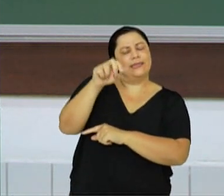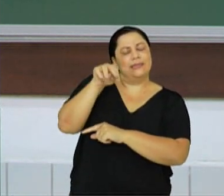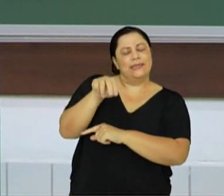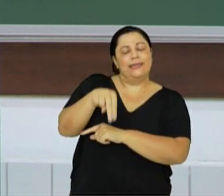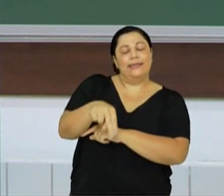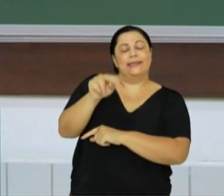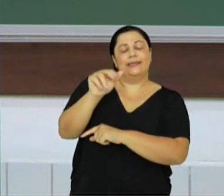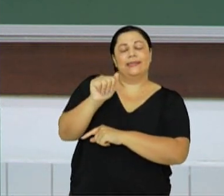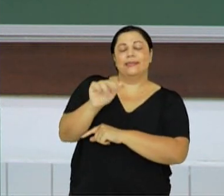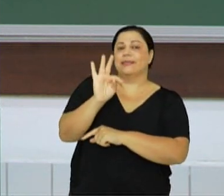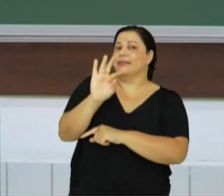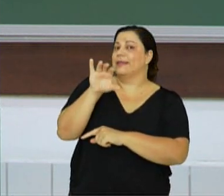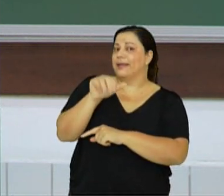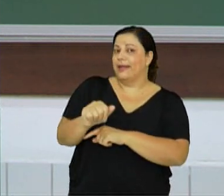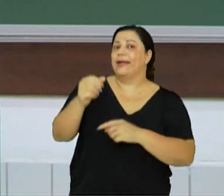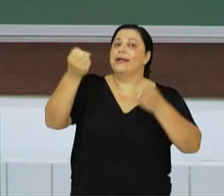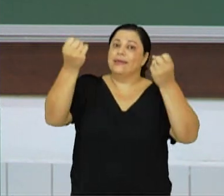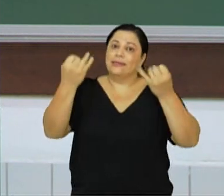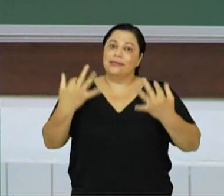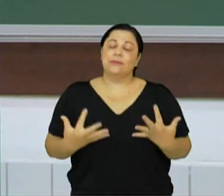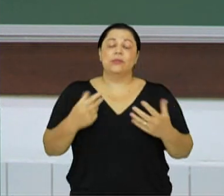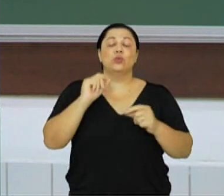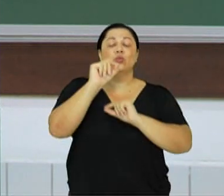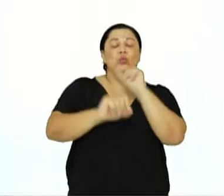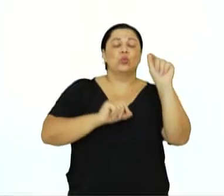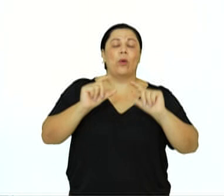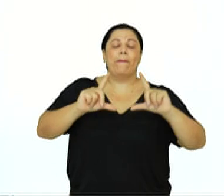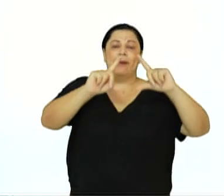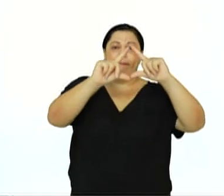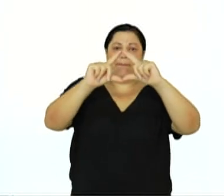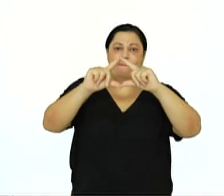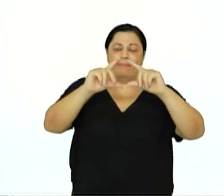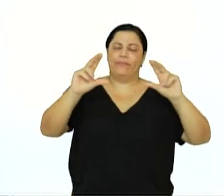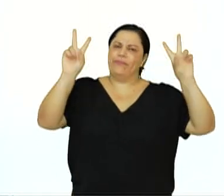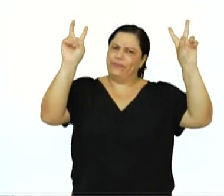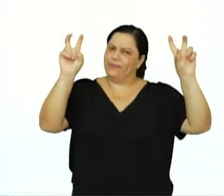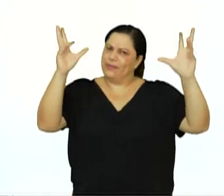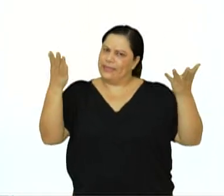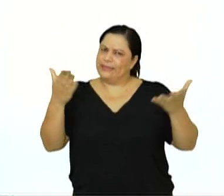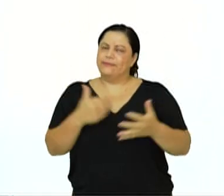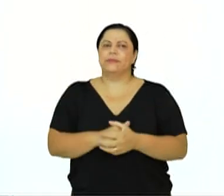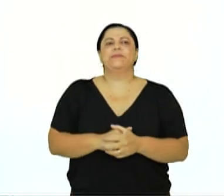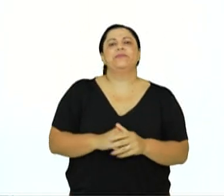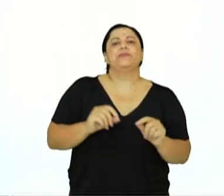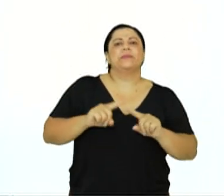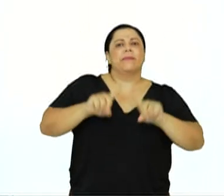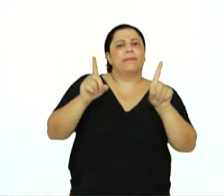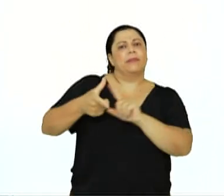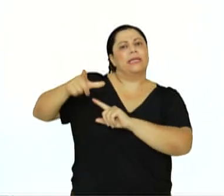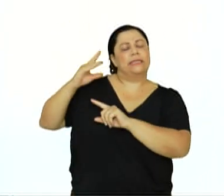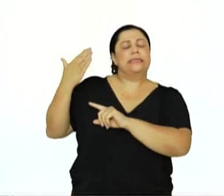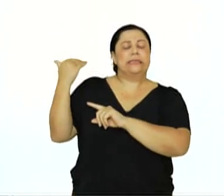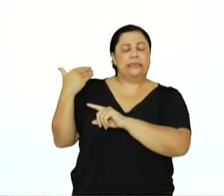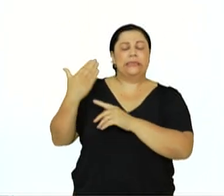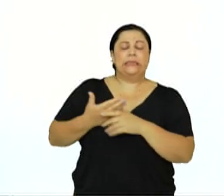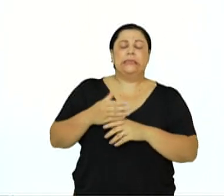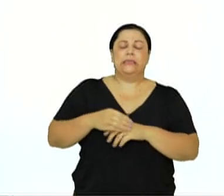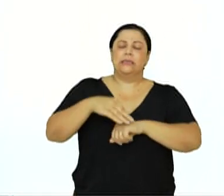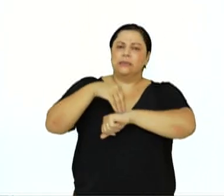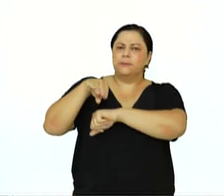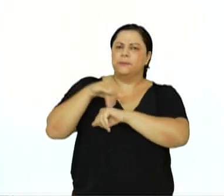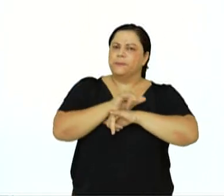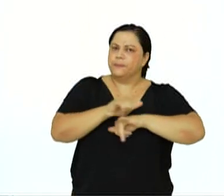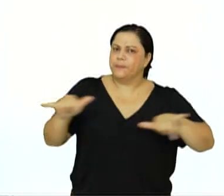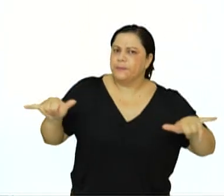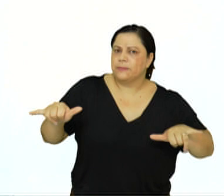a respeito de pirâmides, né? Mas antes disso, nós temos que lembrar de alguns recadinhos